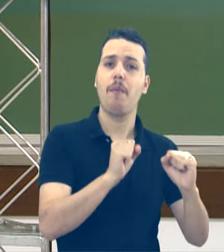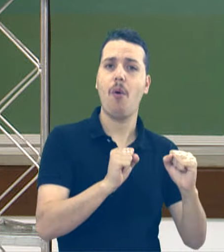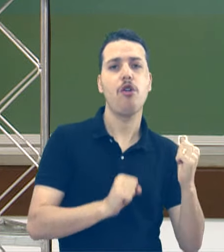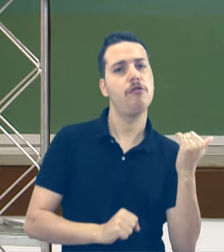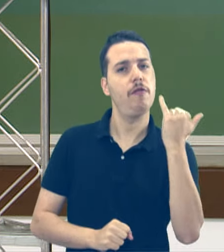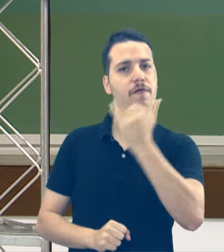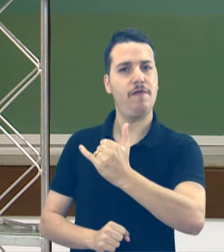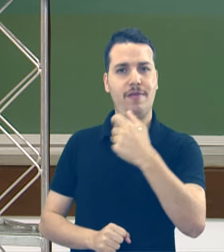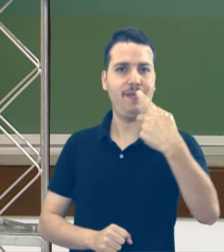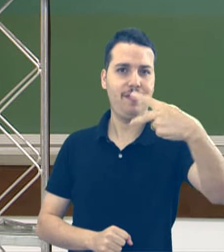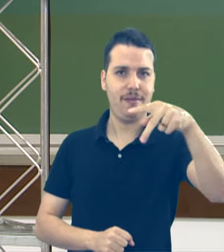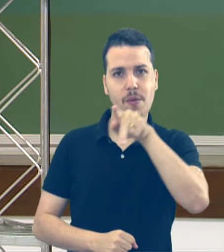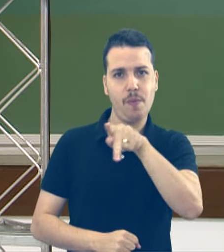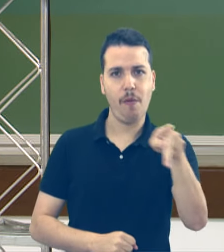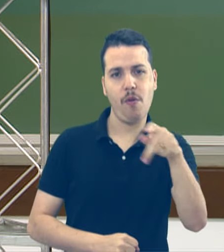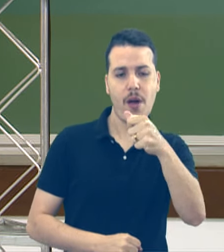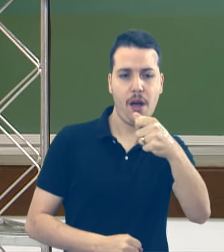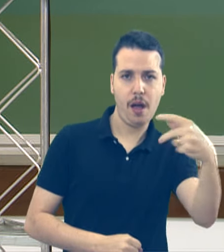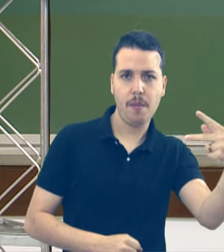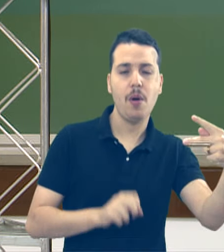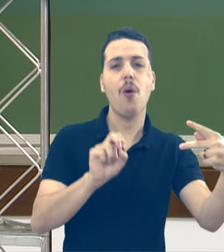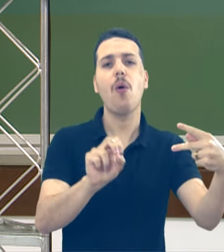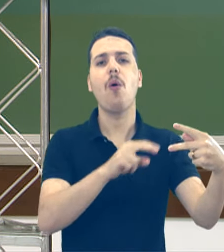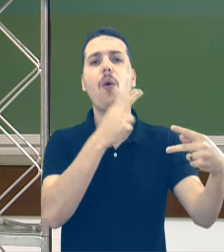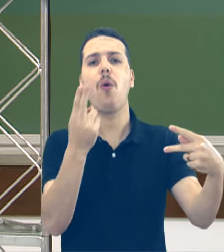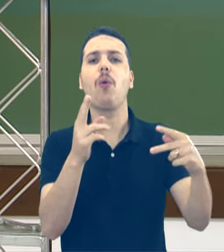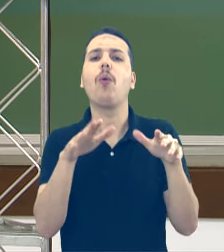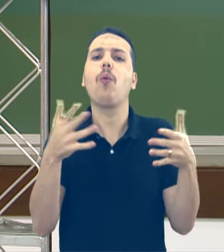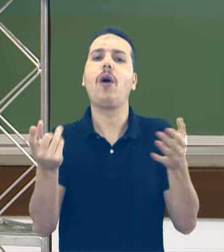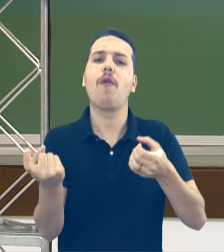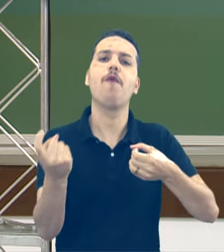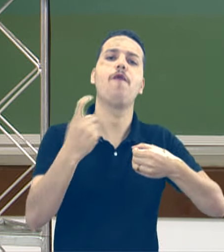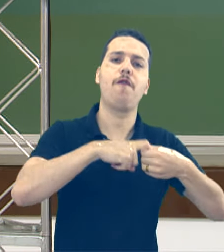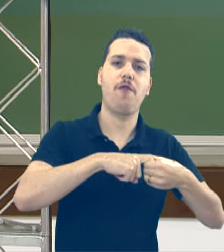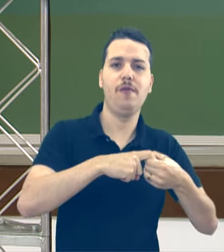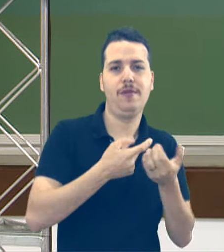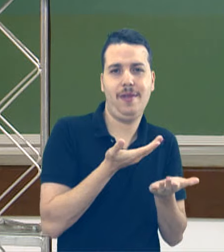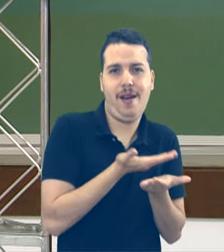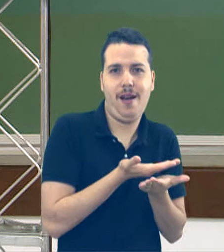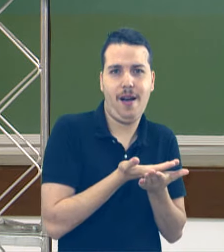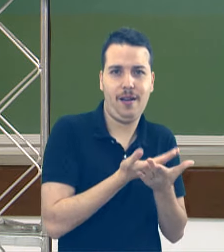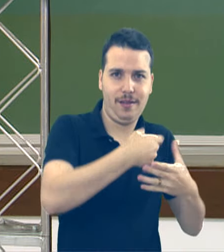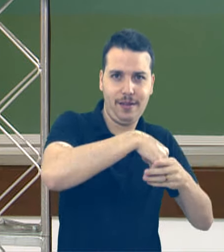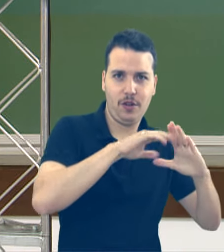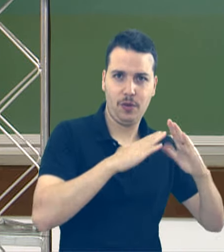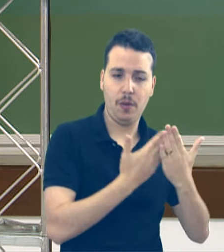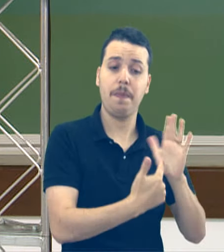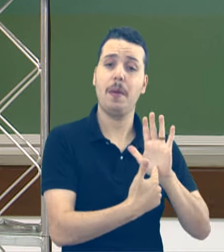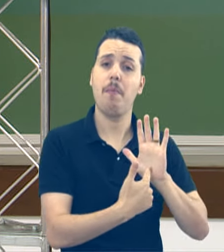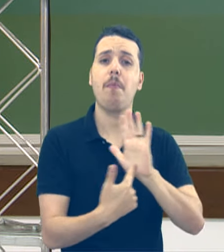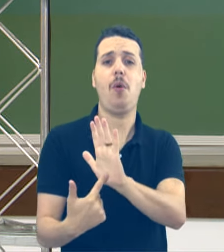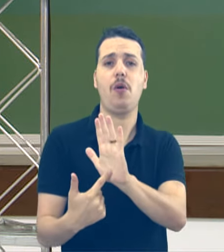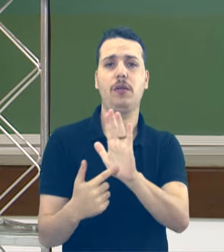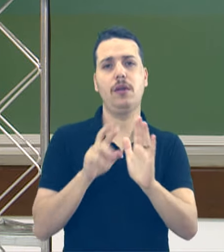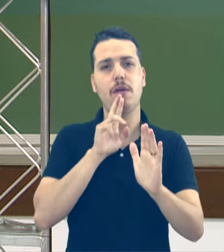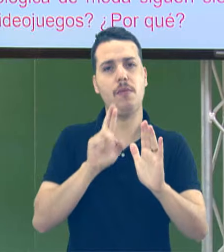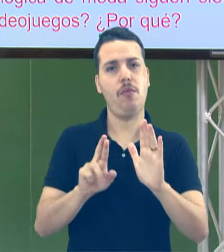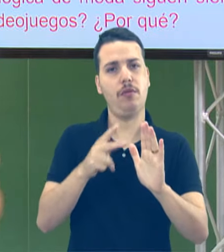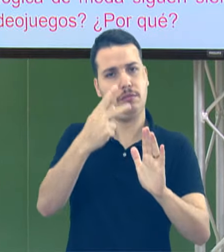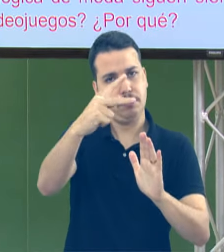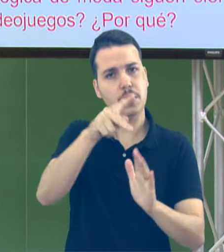seu professor pelo aplicativo ou então, quando retornar à aula, mostre essa resposta ao professor